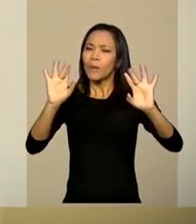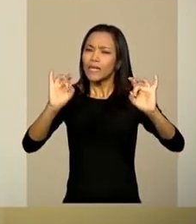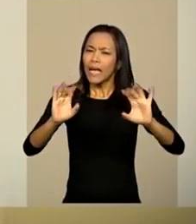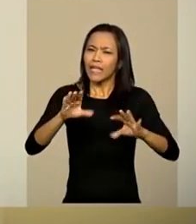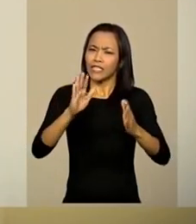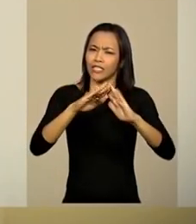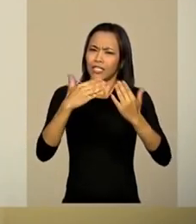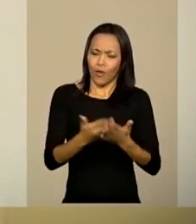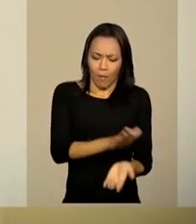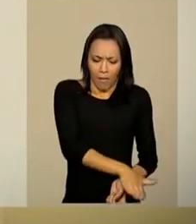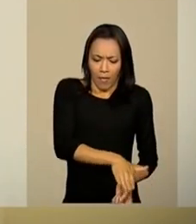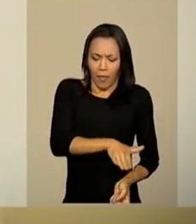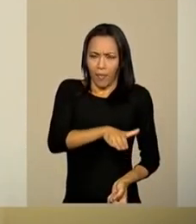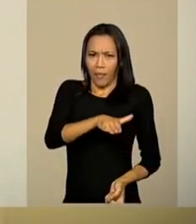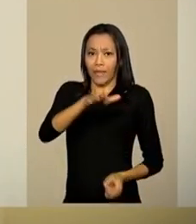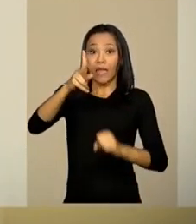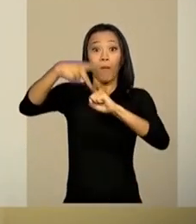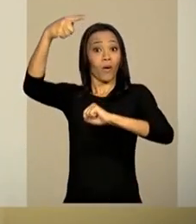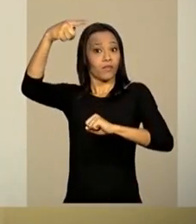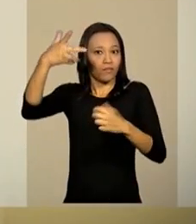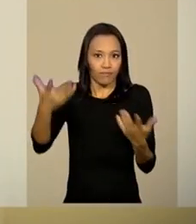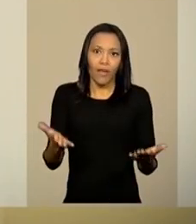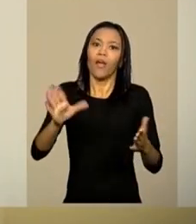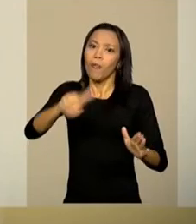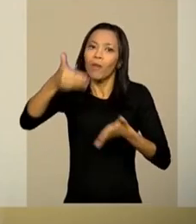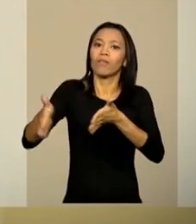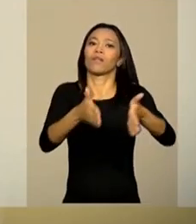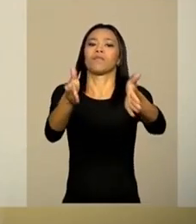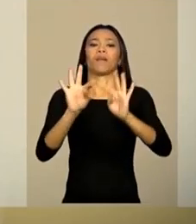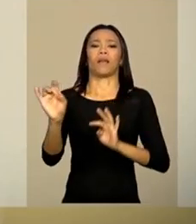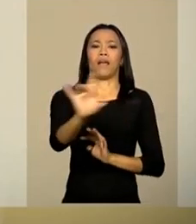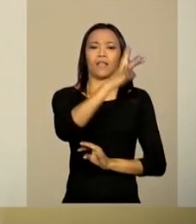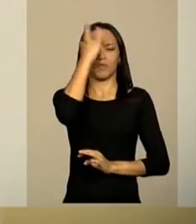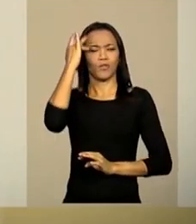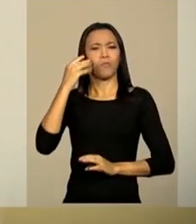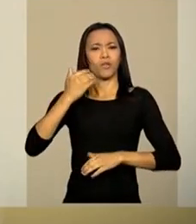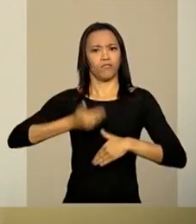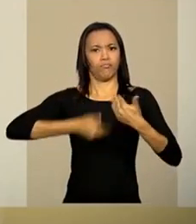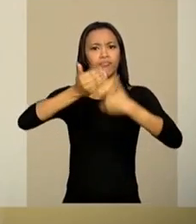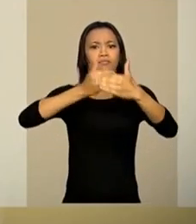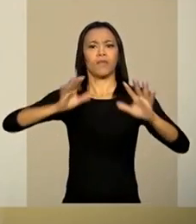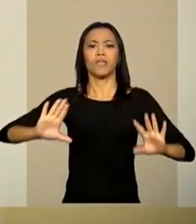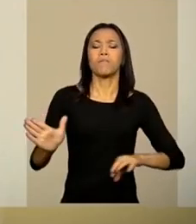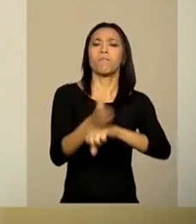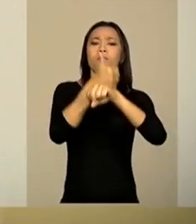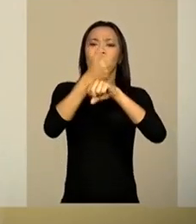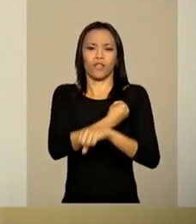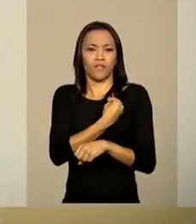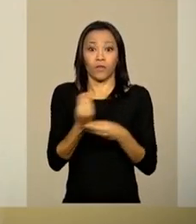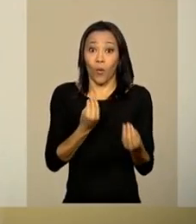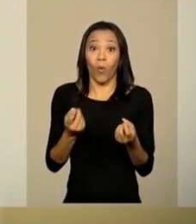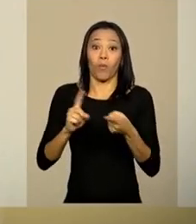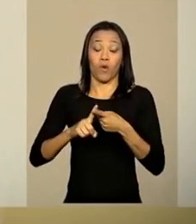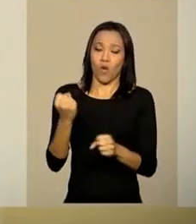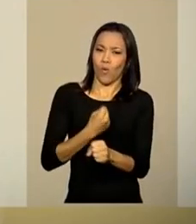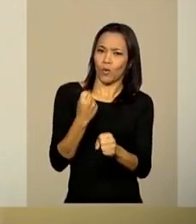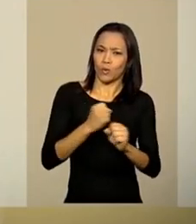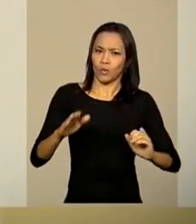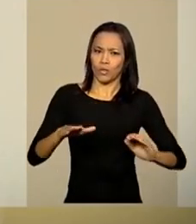à pós-graduação é o melhor caminho para que cada um possa crescer e melhorar de vida. Esse caminho passa pela construção das creches,